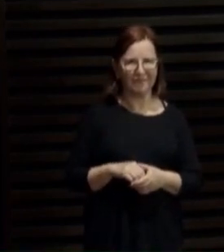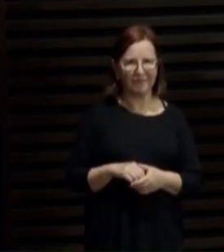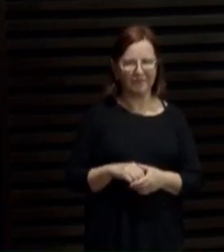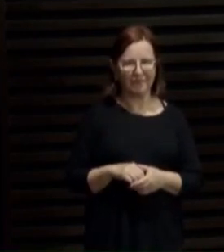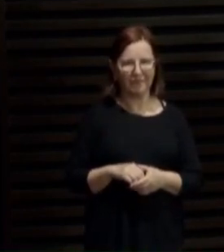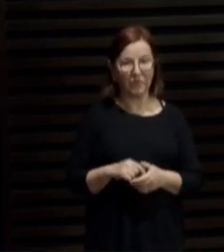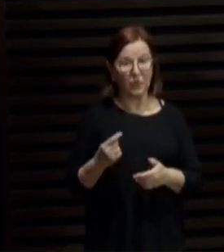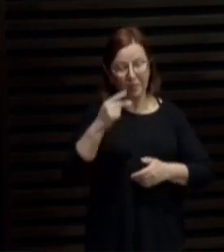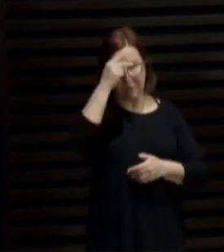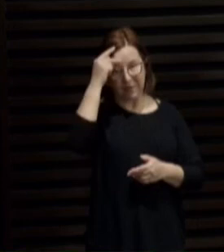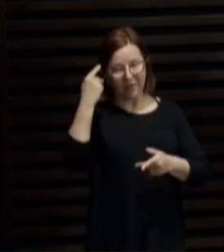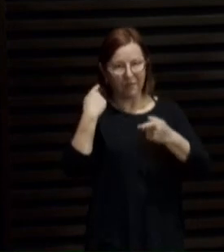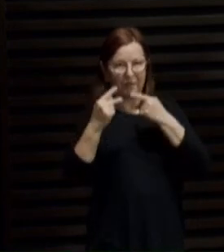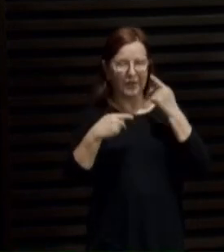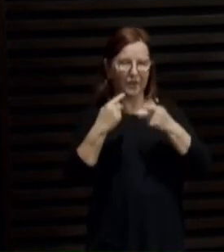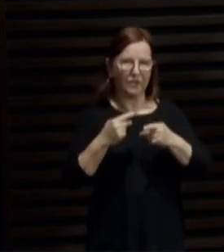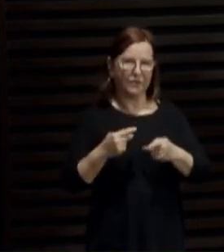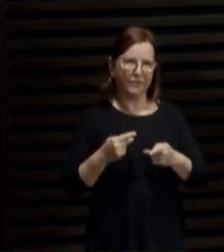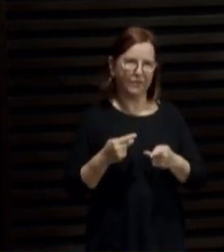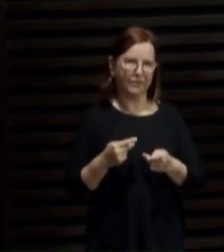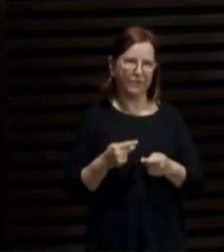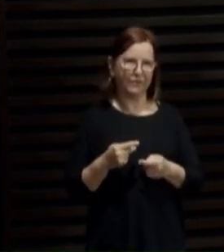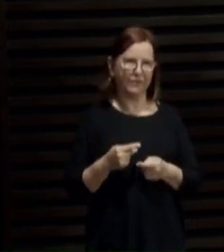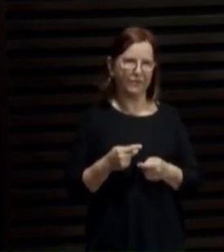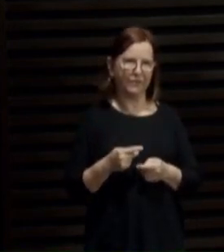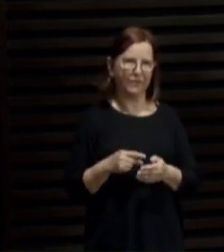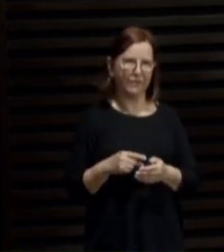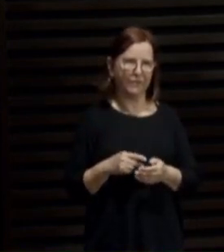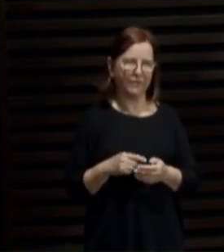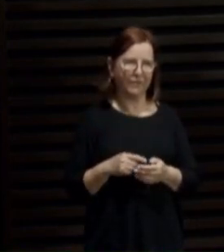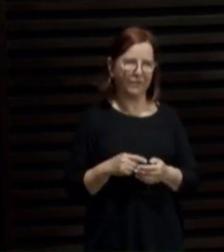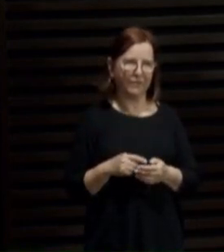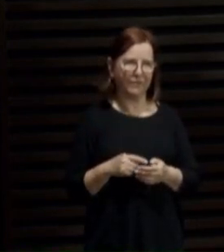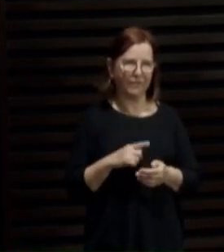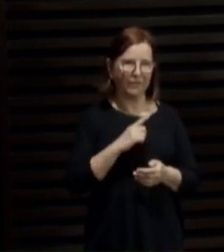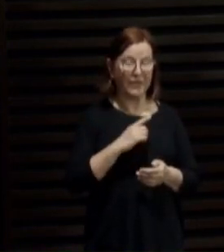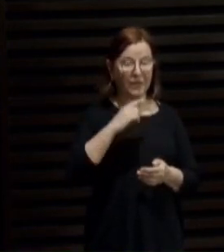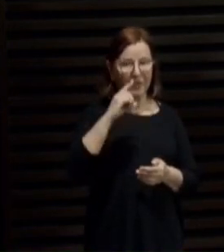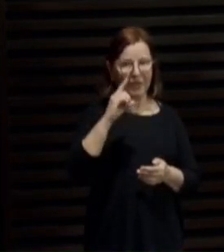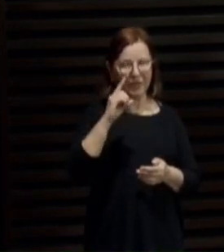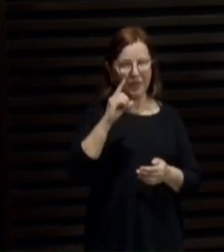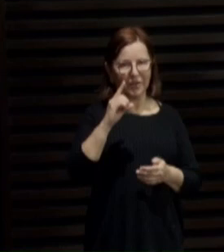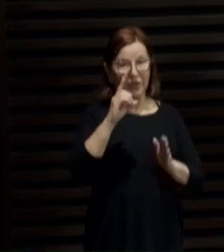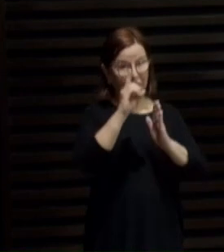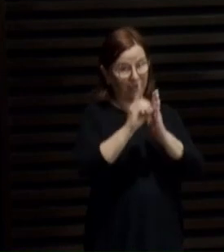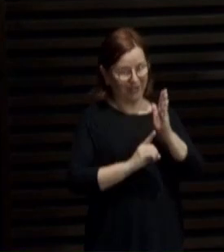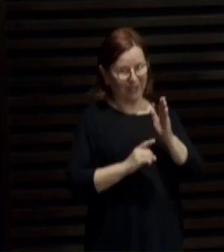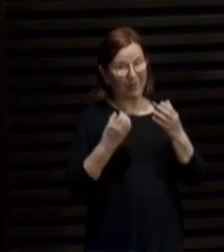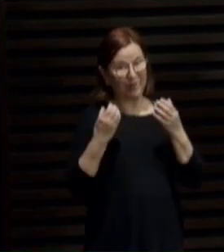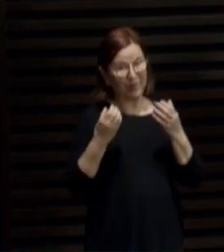Alguém afirmou, há tanto direito de crer nas doutrinas do cristianismo,